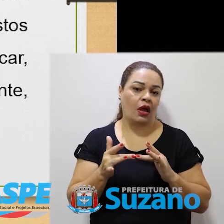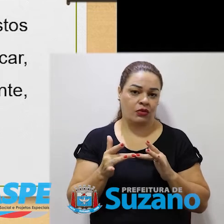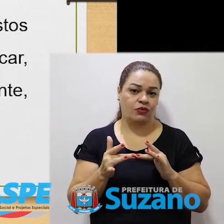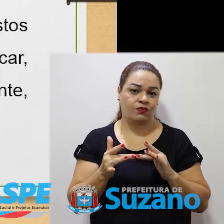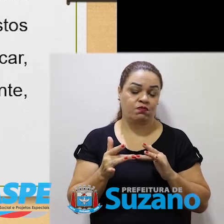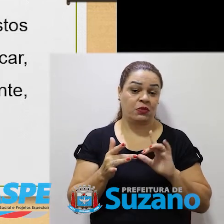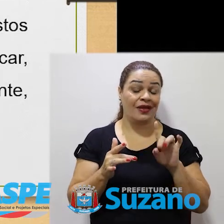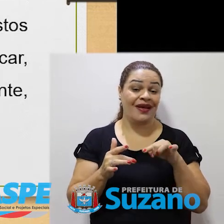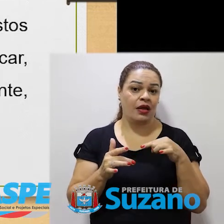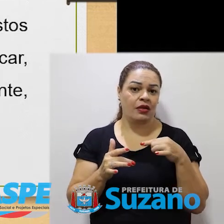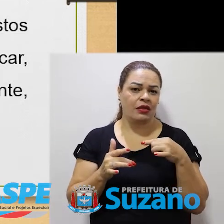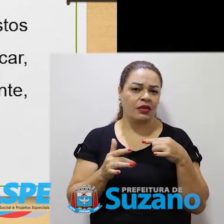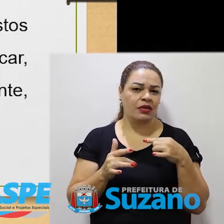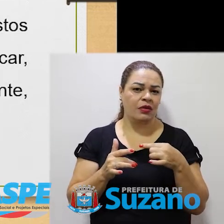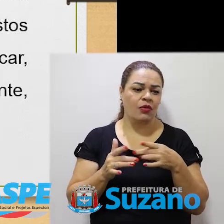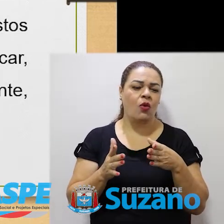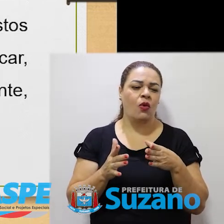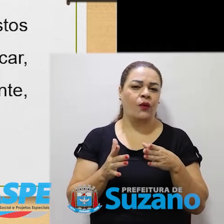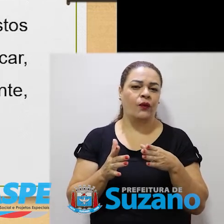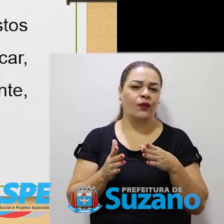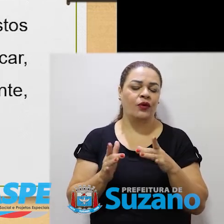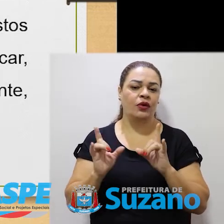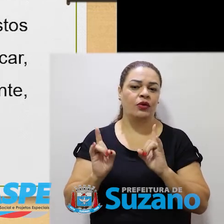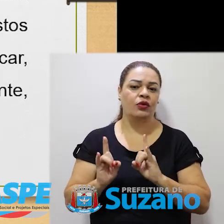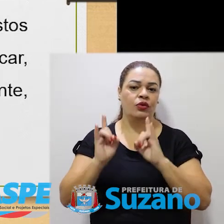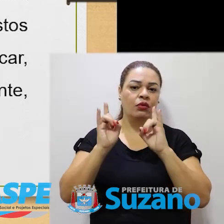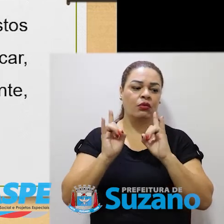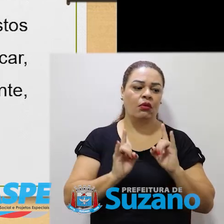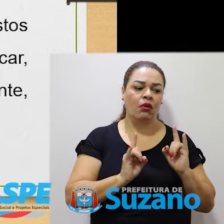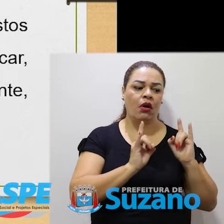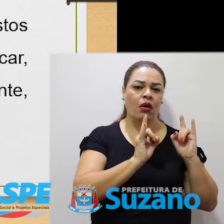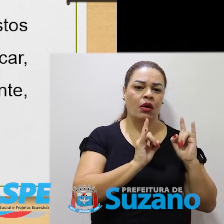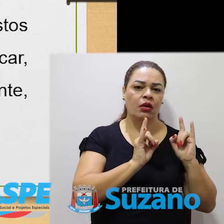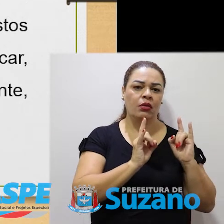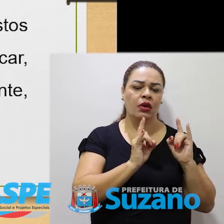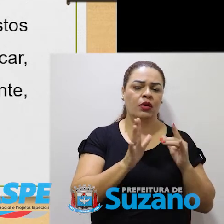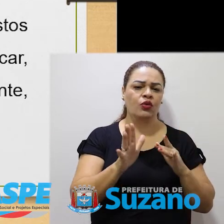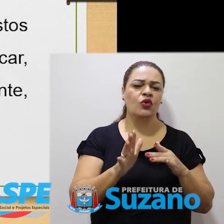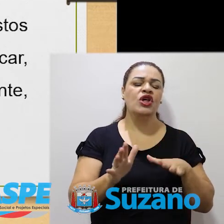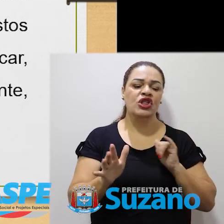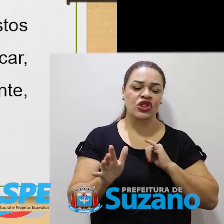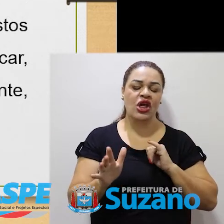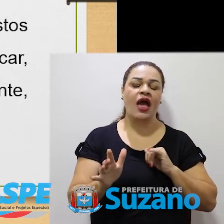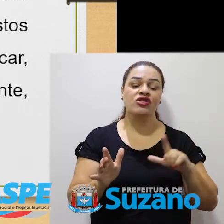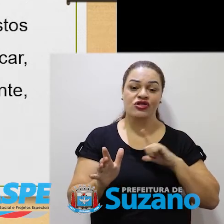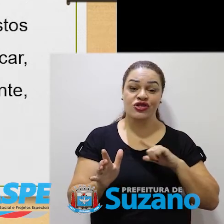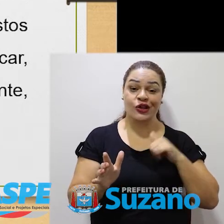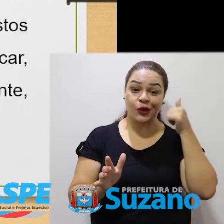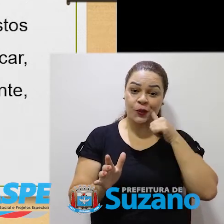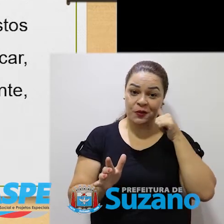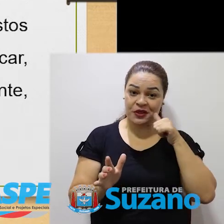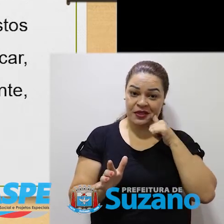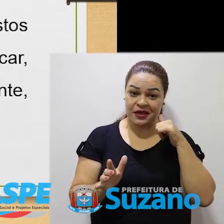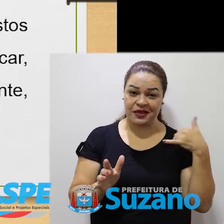mundo familiar, notou no apartamento ao lado seu uma garotinha cuja idade era mais ou menos a sua. Após algumas